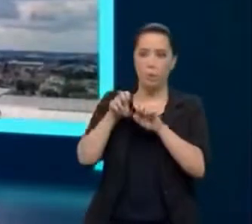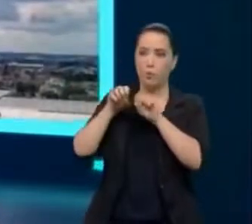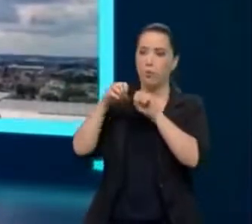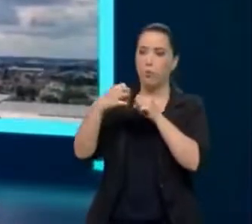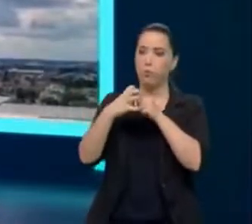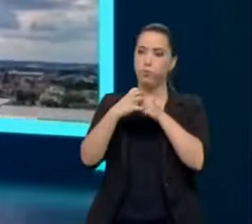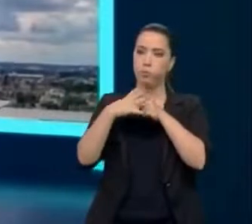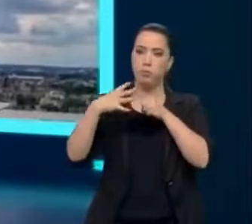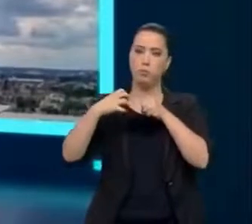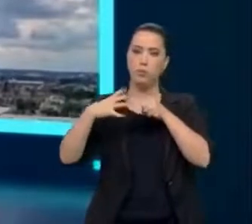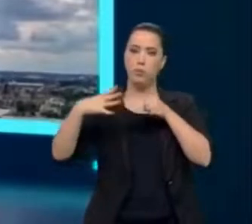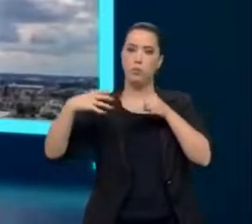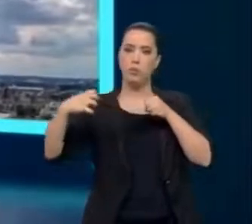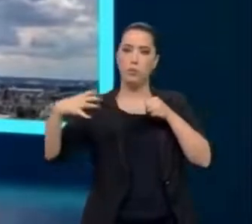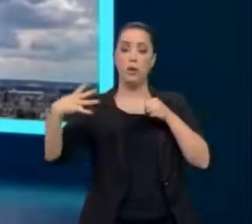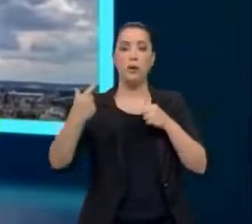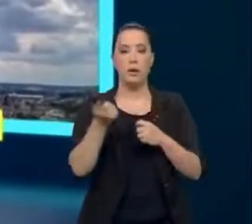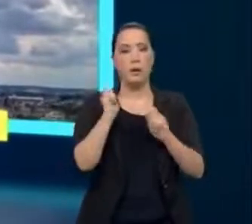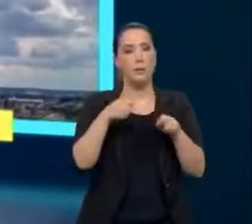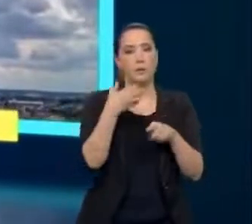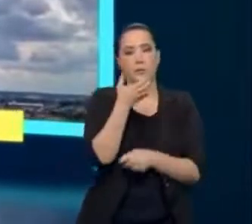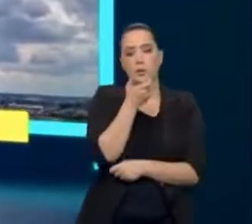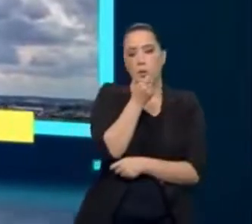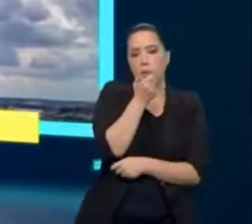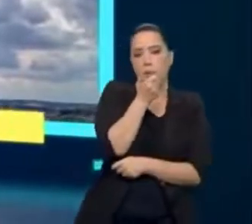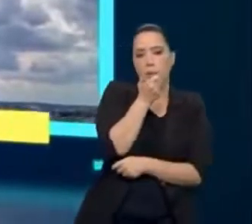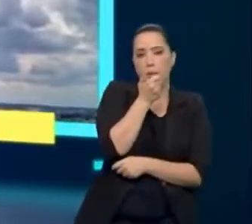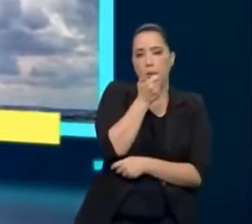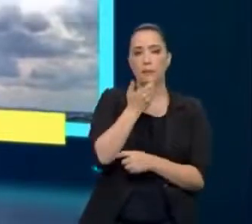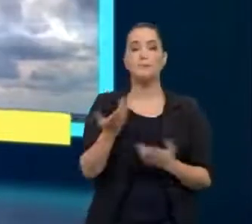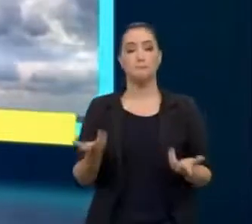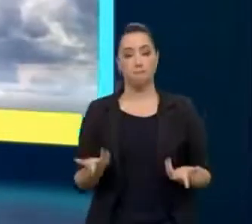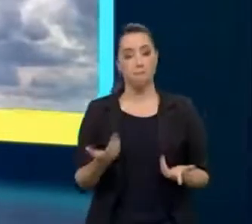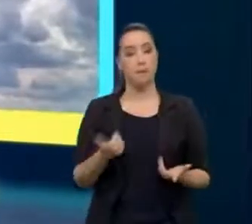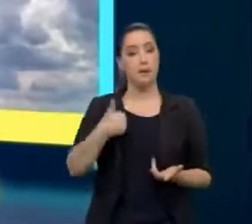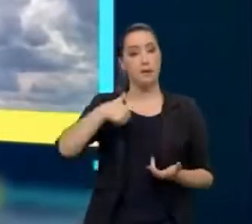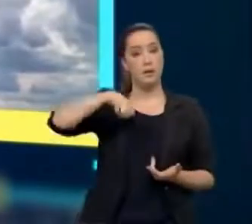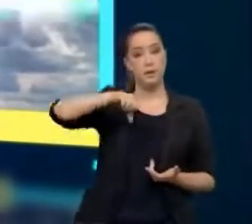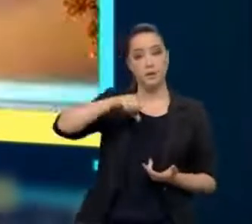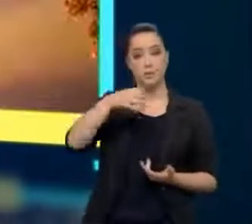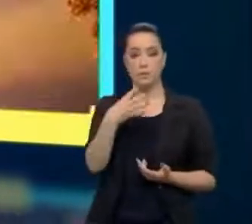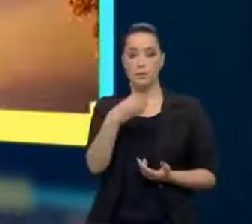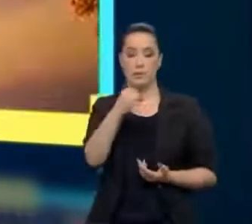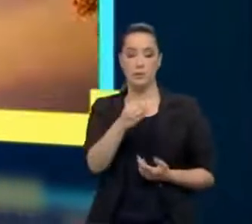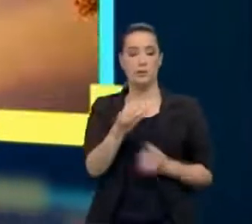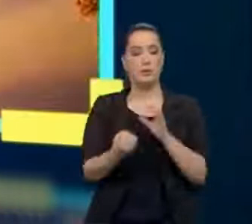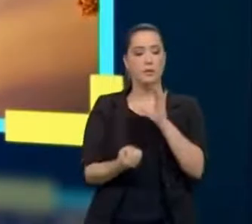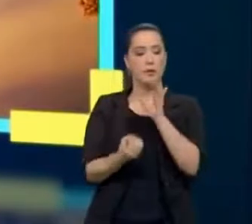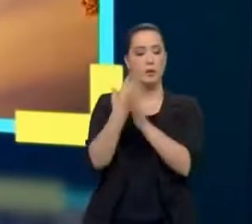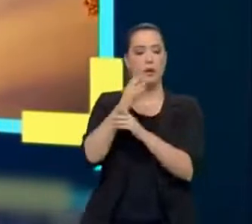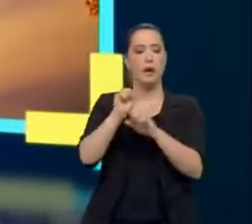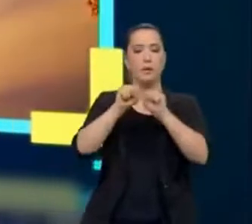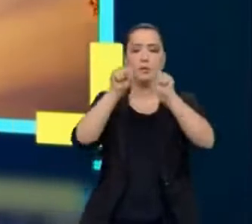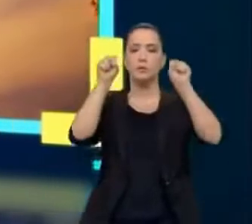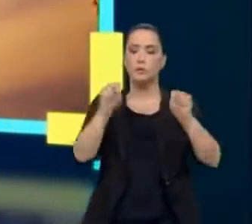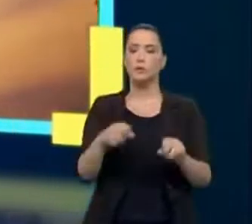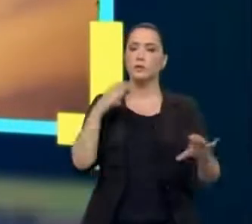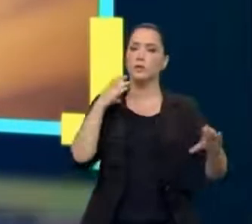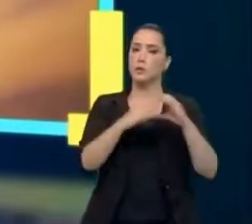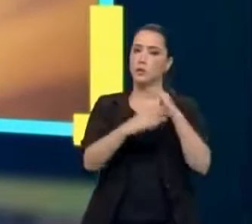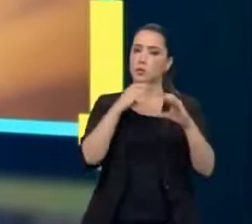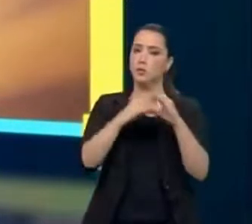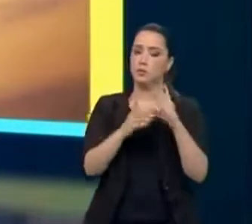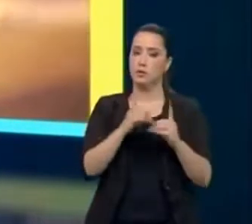possibilitou o desenvolvimento dos radiotransmissores. Em 1940, foi criado um sistema de comunicação